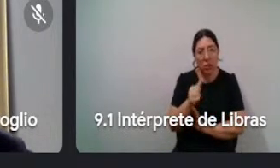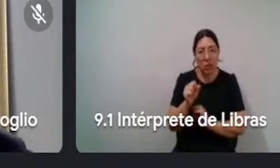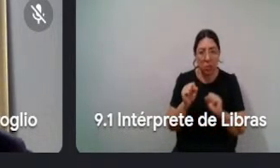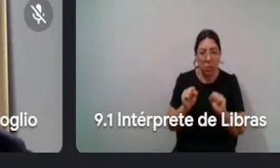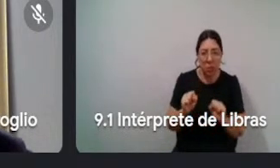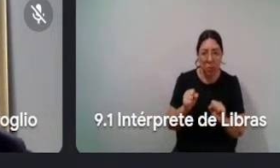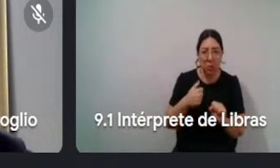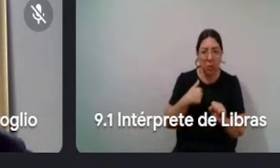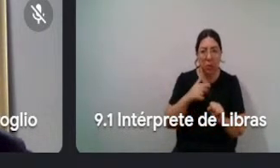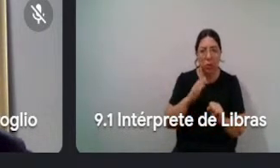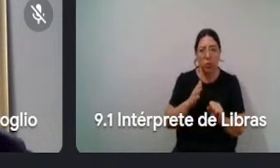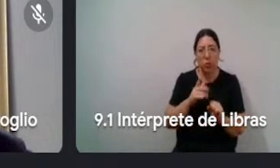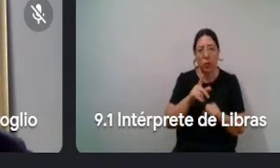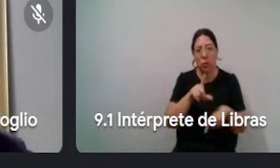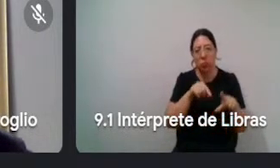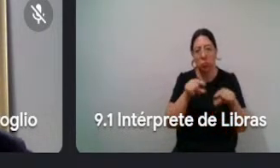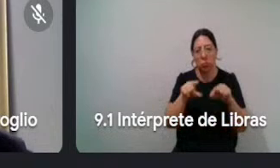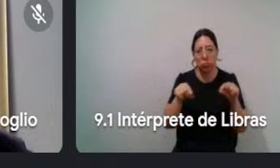atuar.